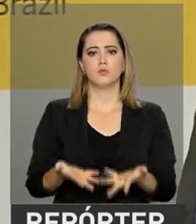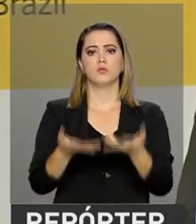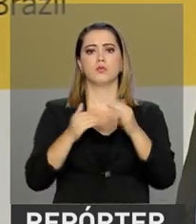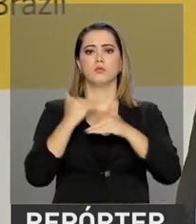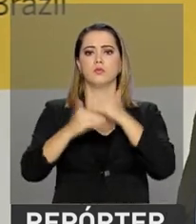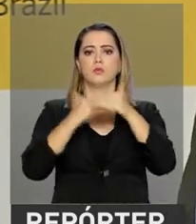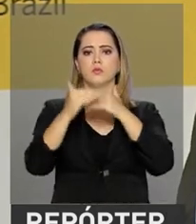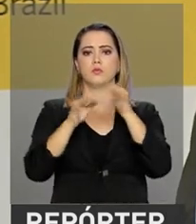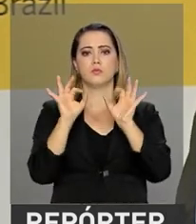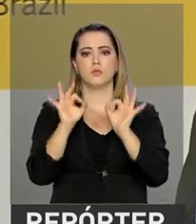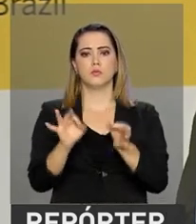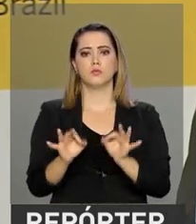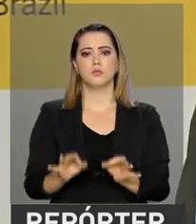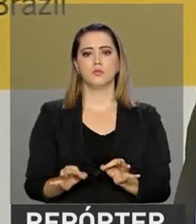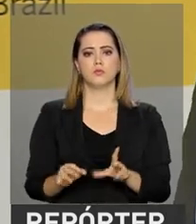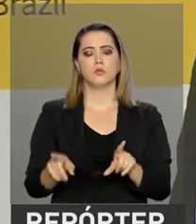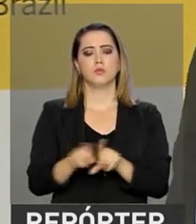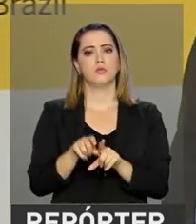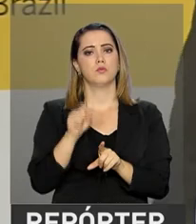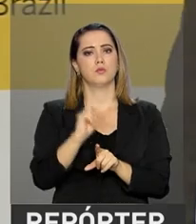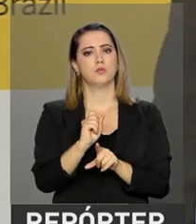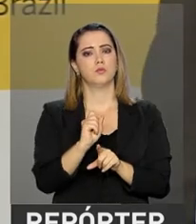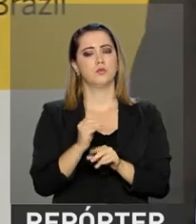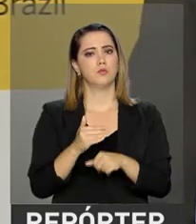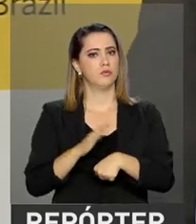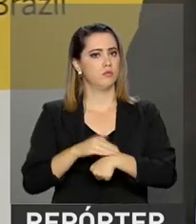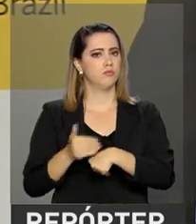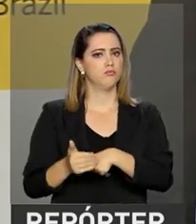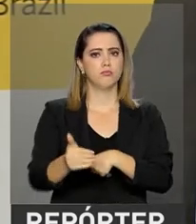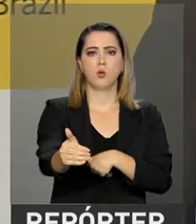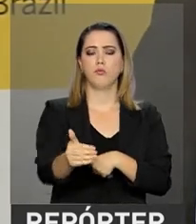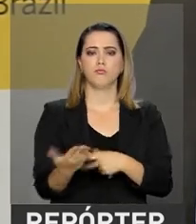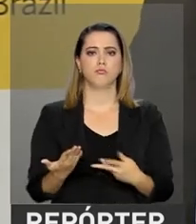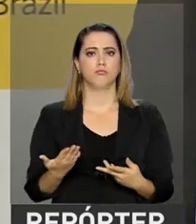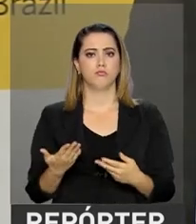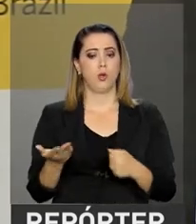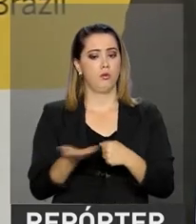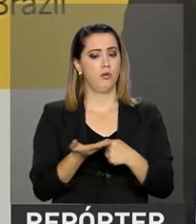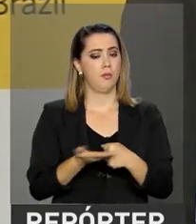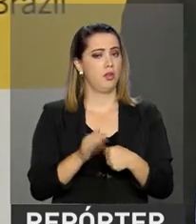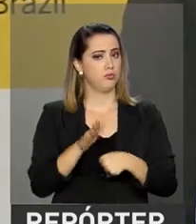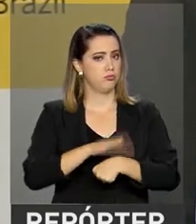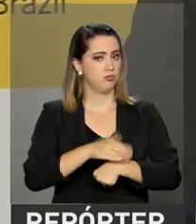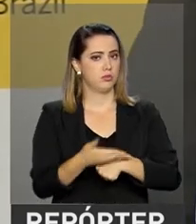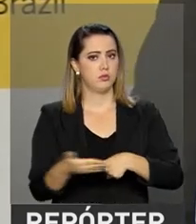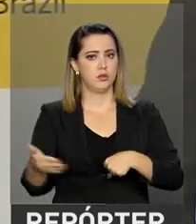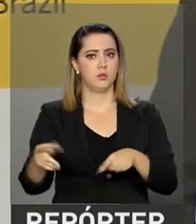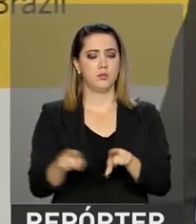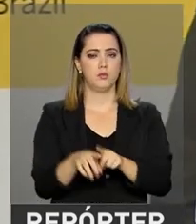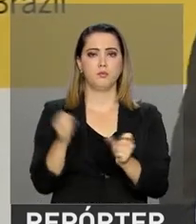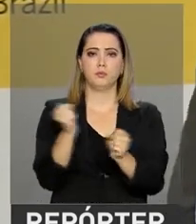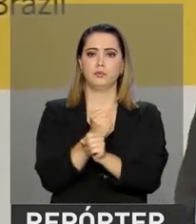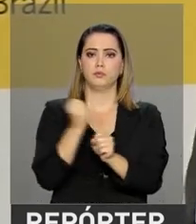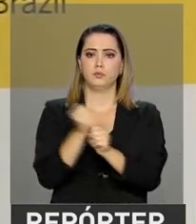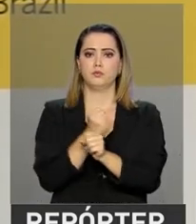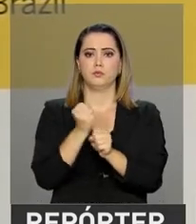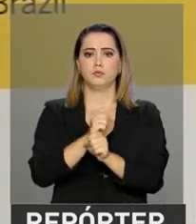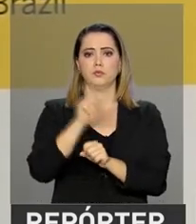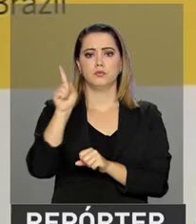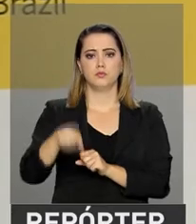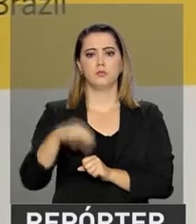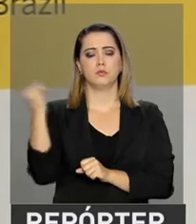crescimento sustentável a longo e médio prazo e também a infraestrutura o público deles são